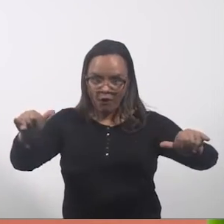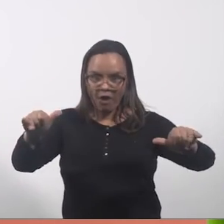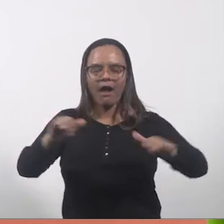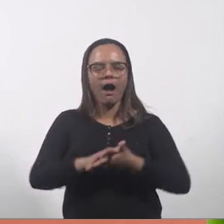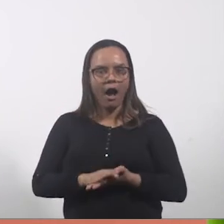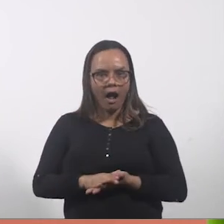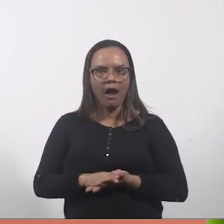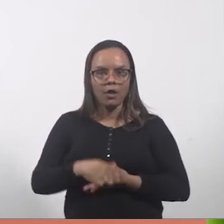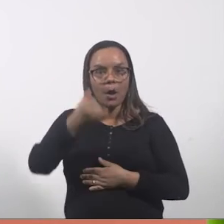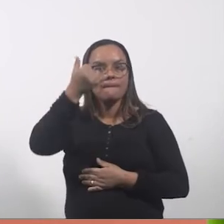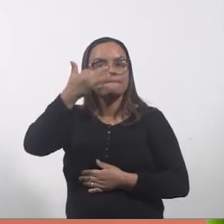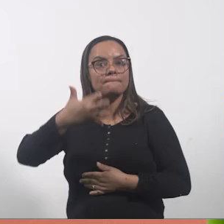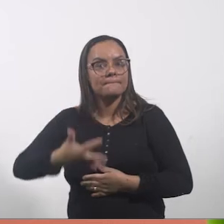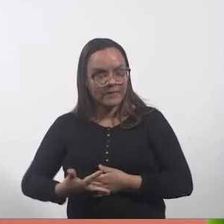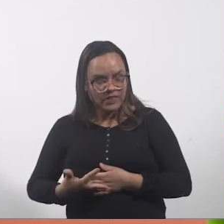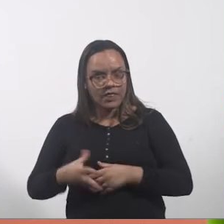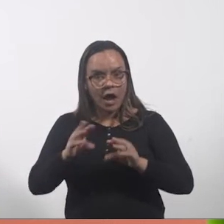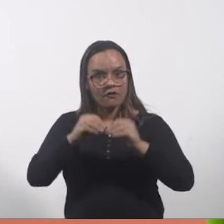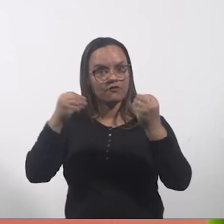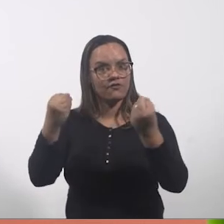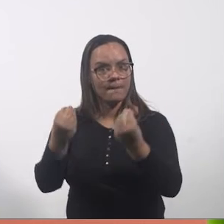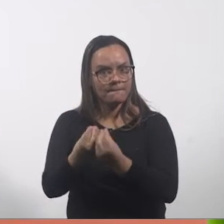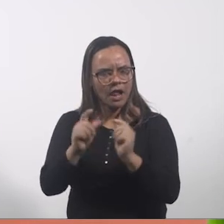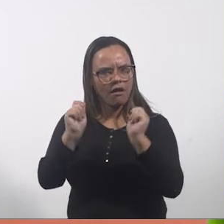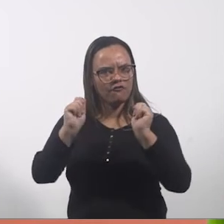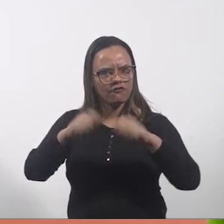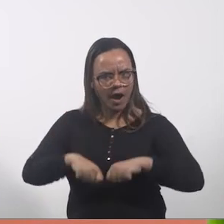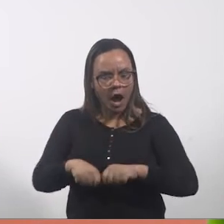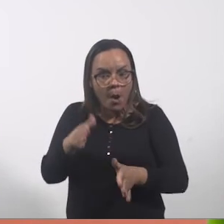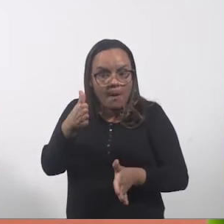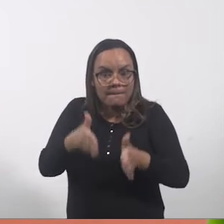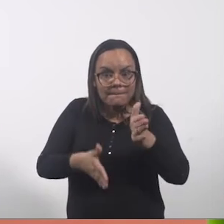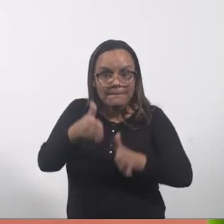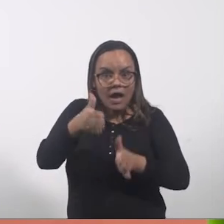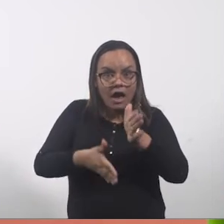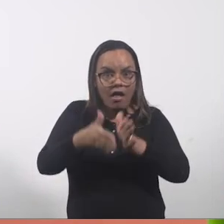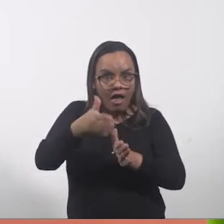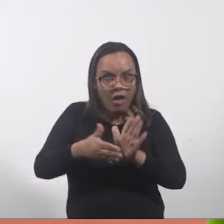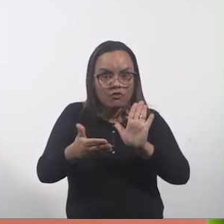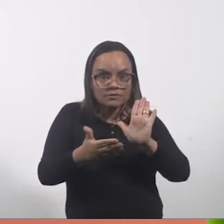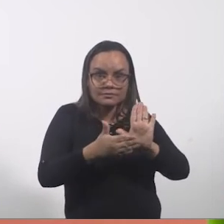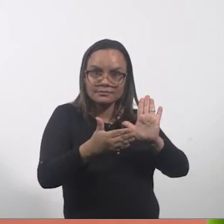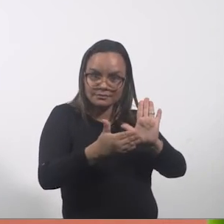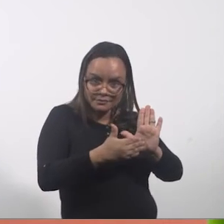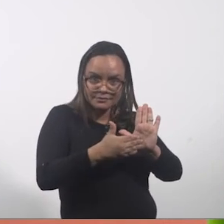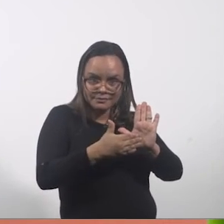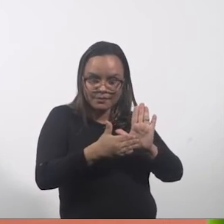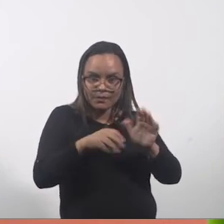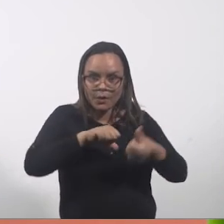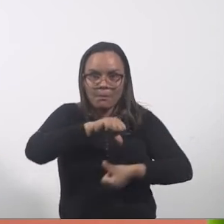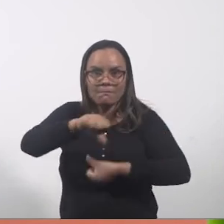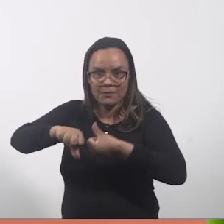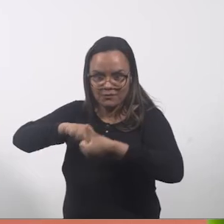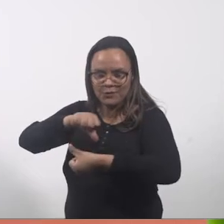para alertar aos pais que inclusive o prazo, né, estabelecido inicialmente, ele foi